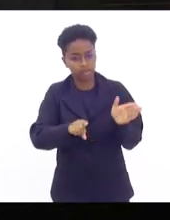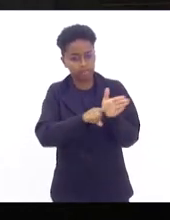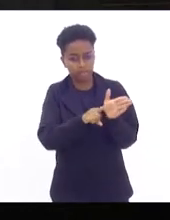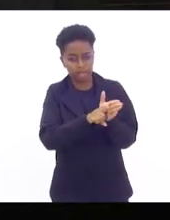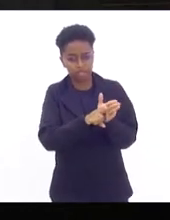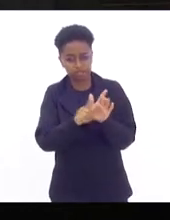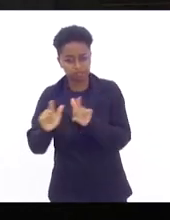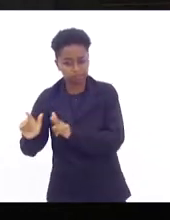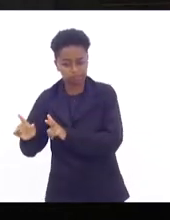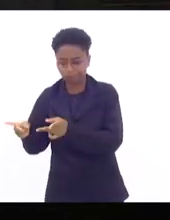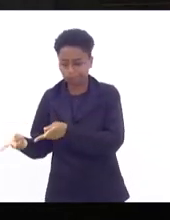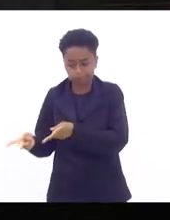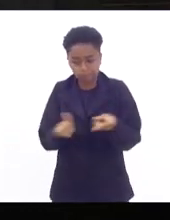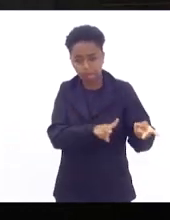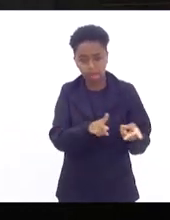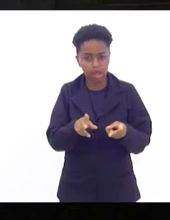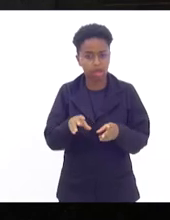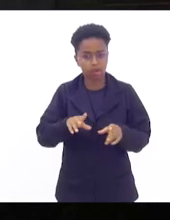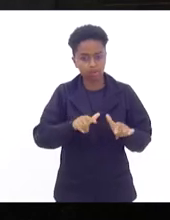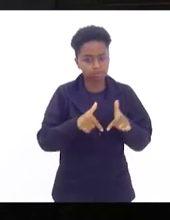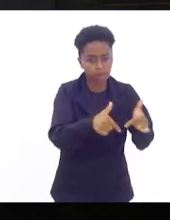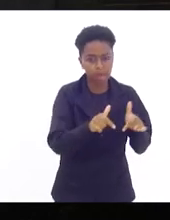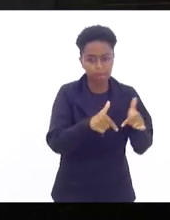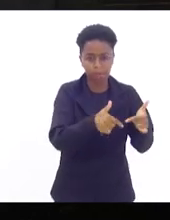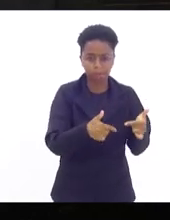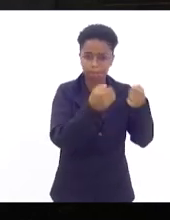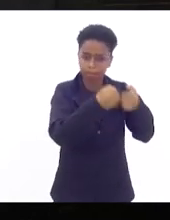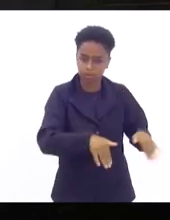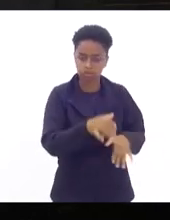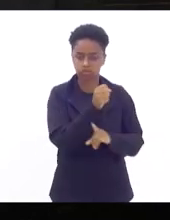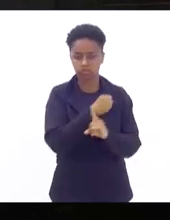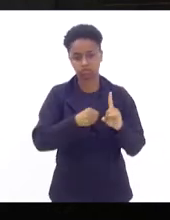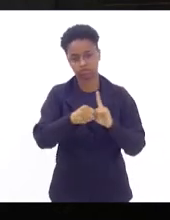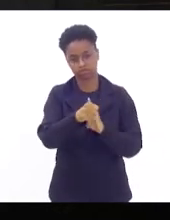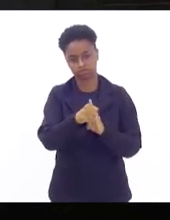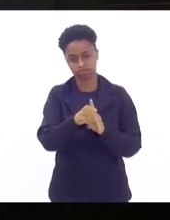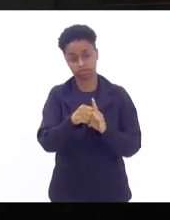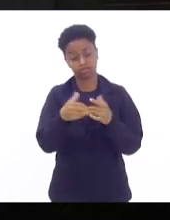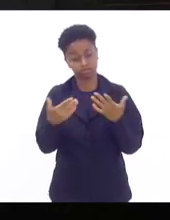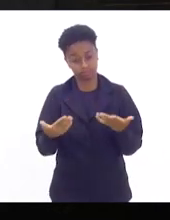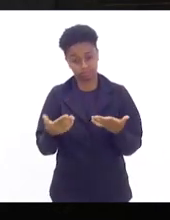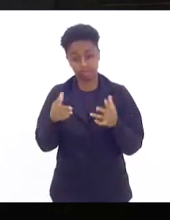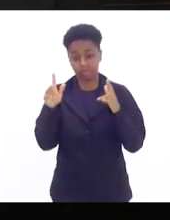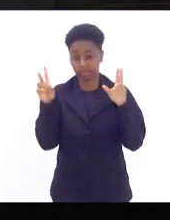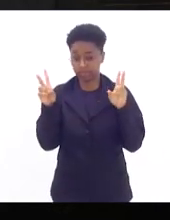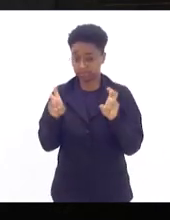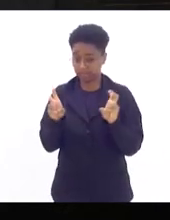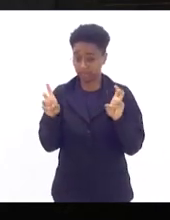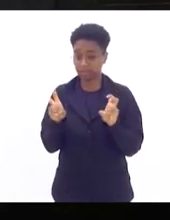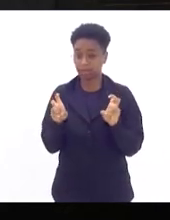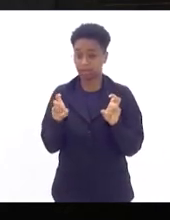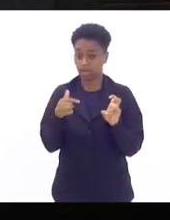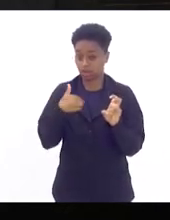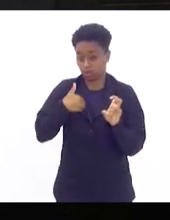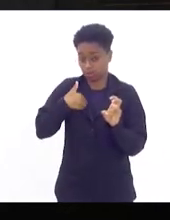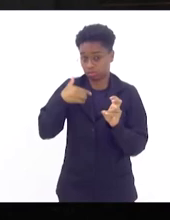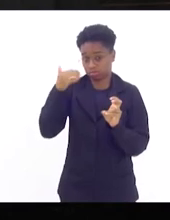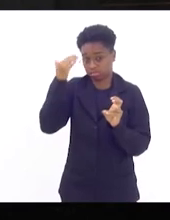danos ainda à sociedade. Então, esse é um tema, no meu